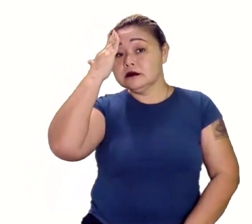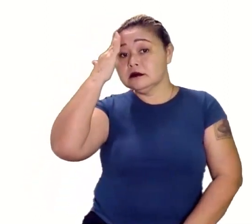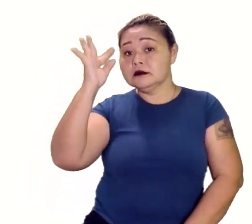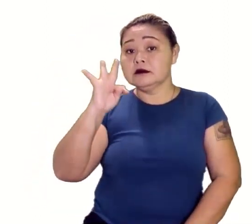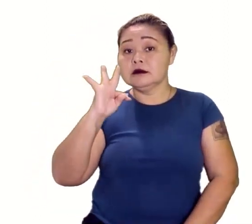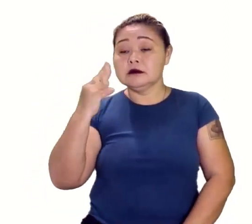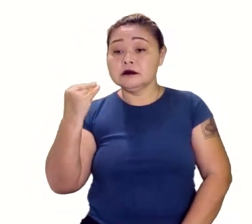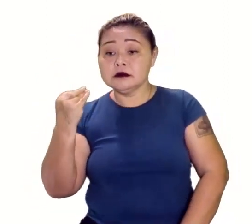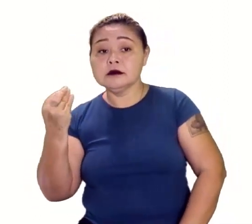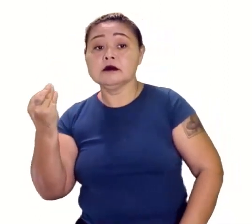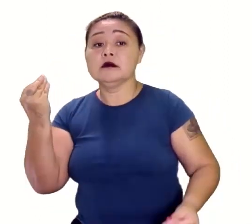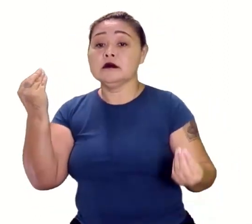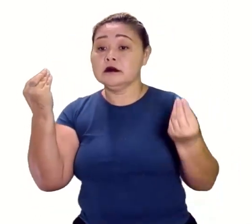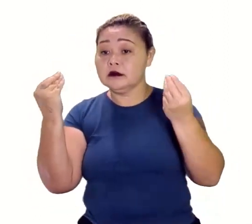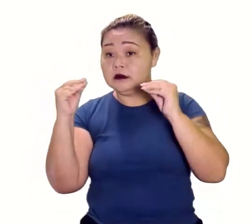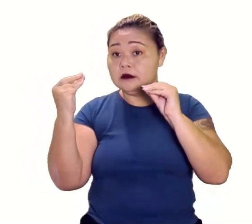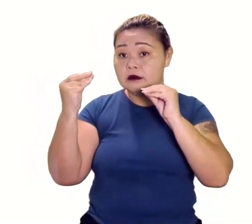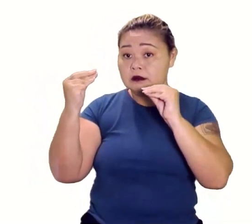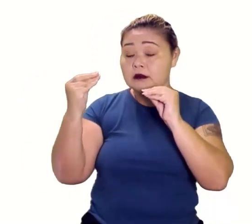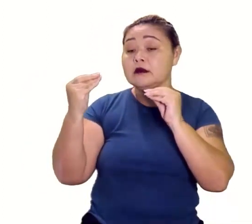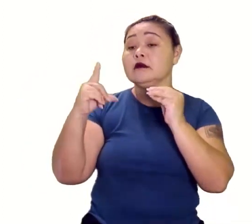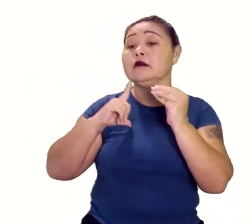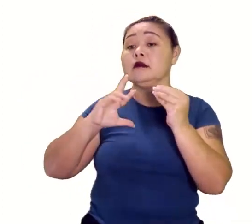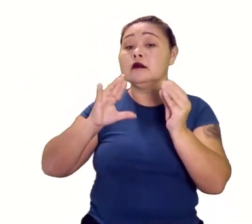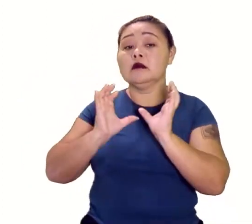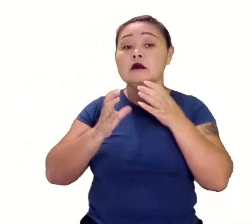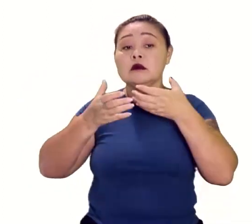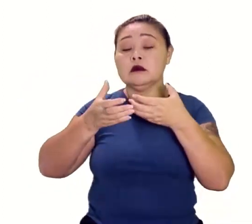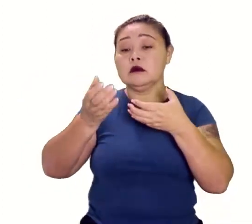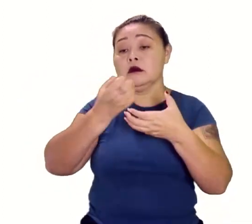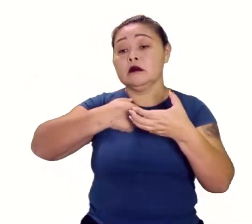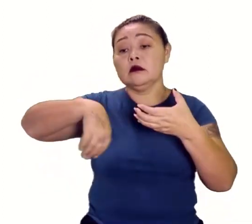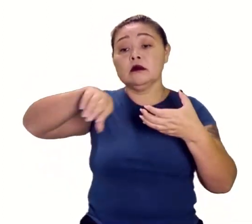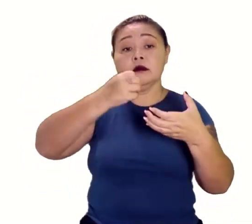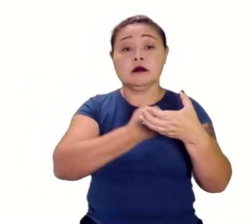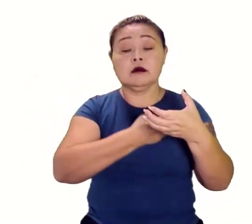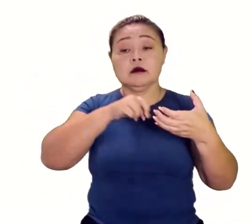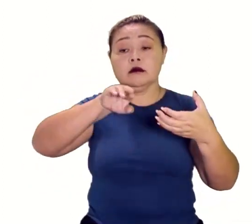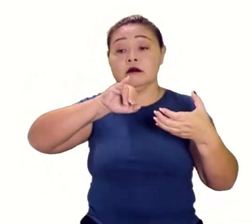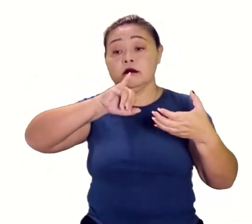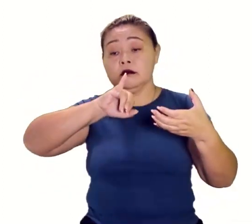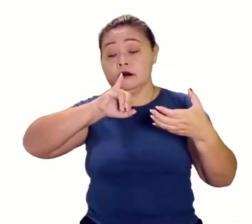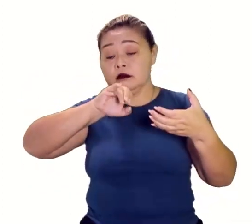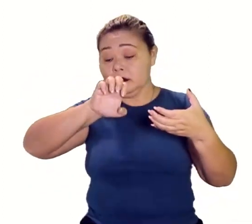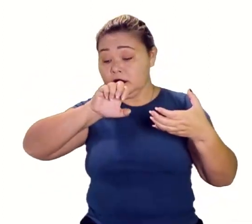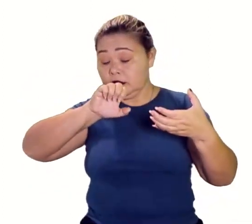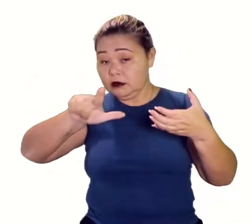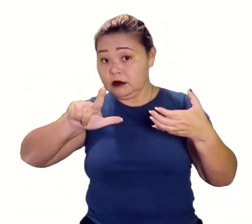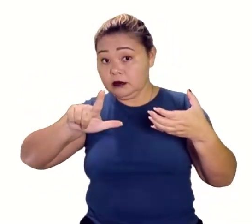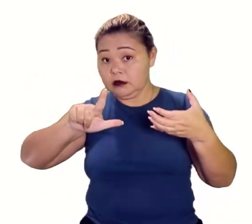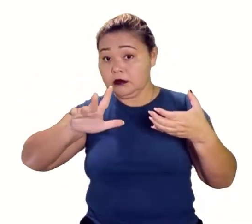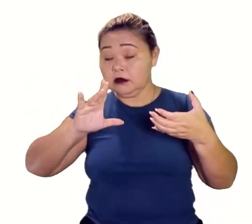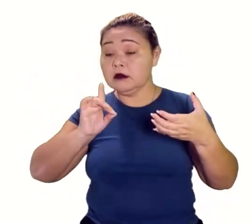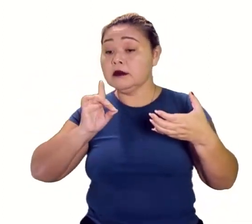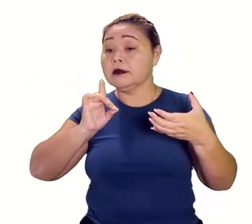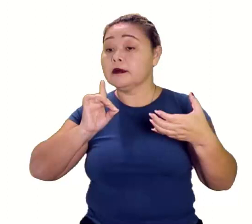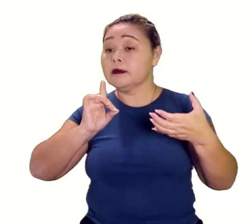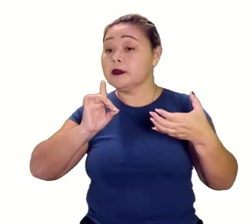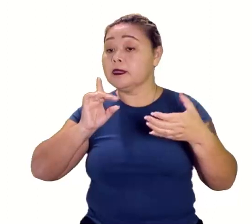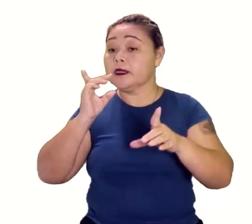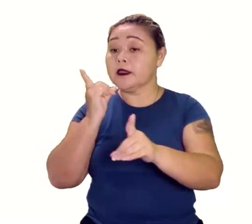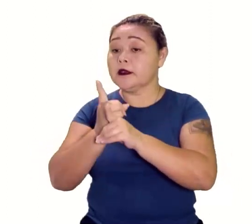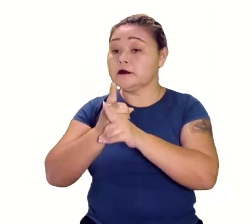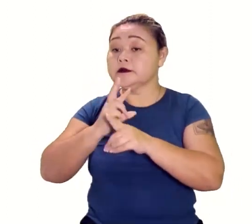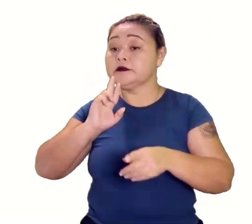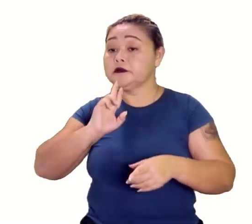que todas as expressões são definidas no conjunto dos números reais, determine o